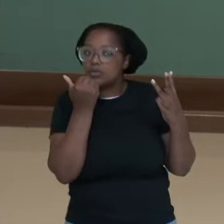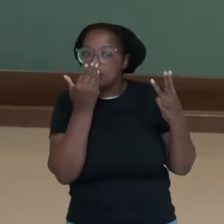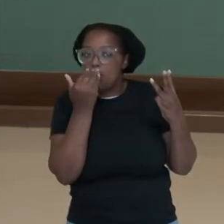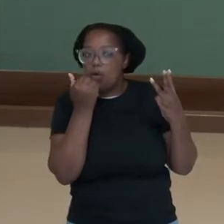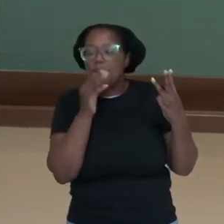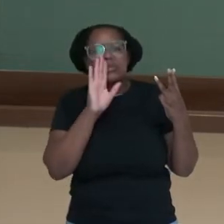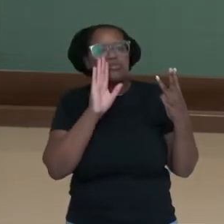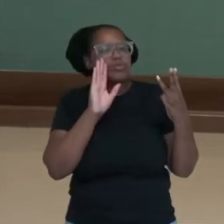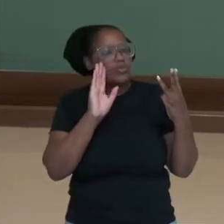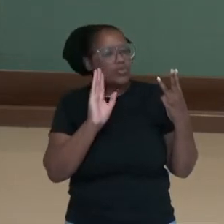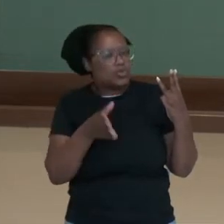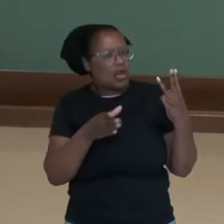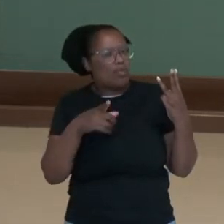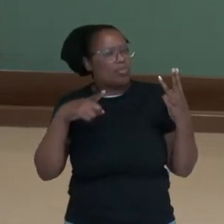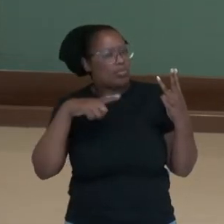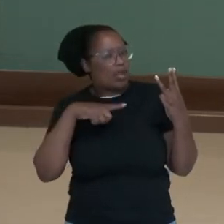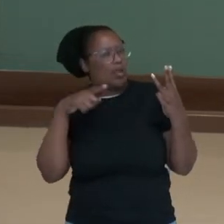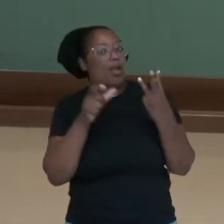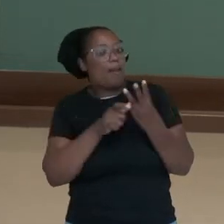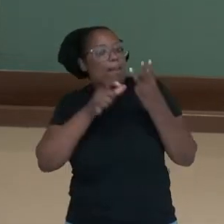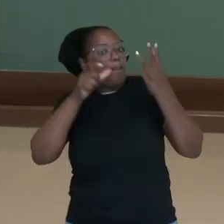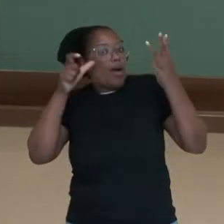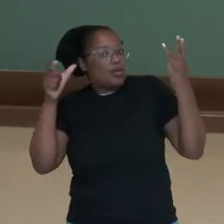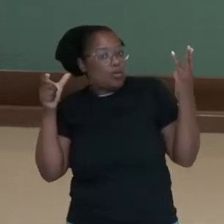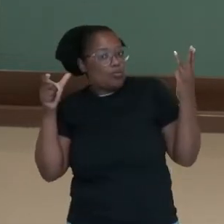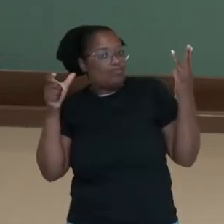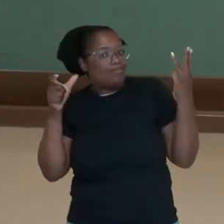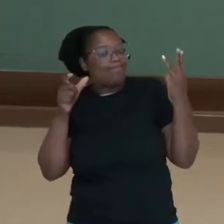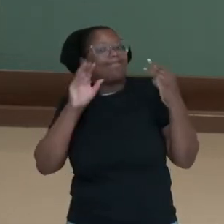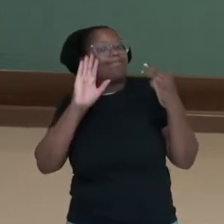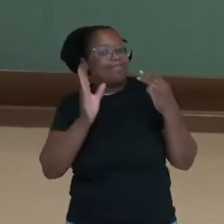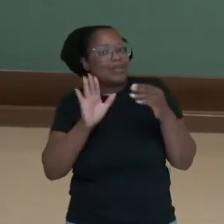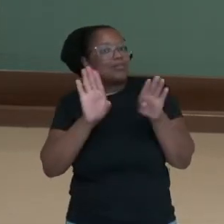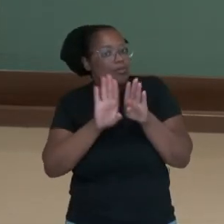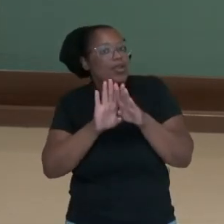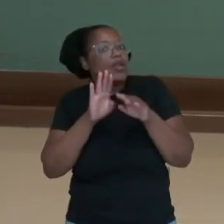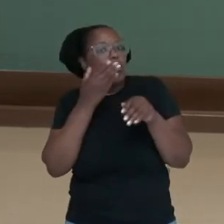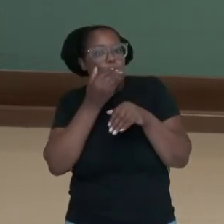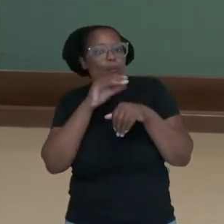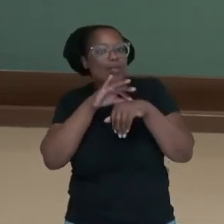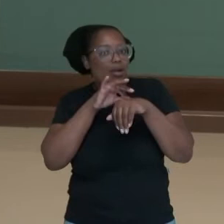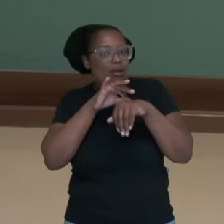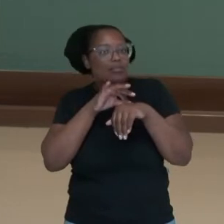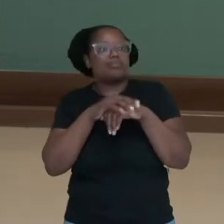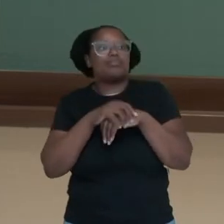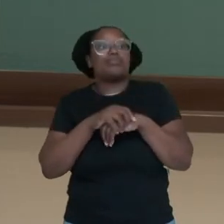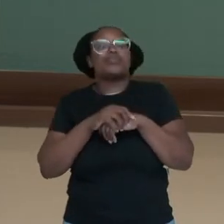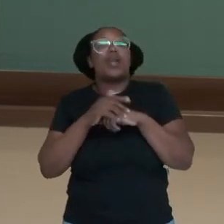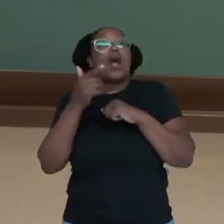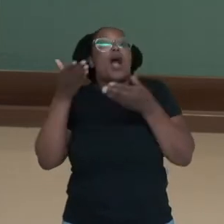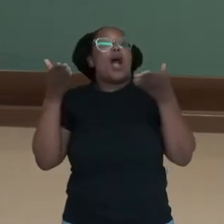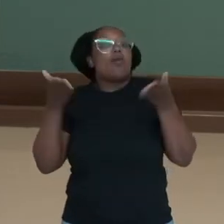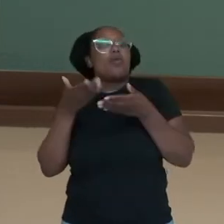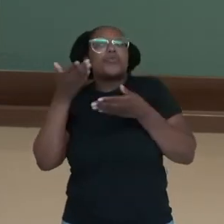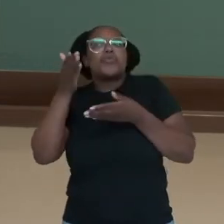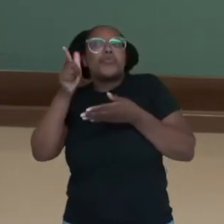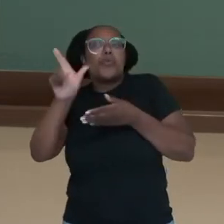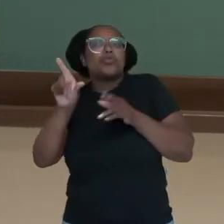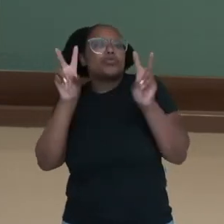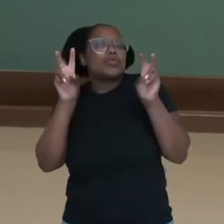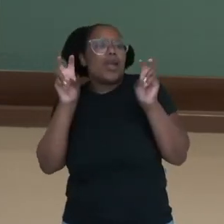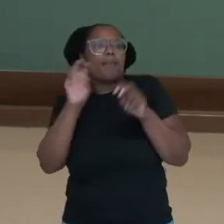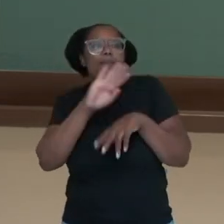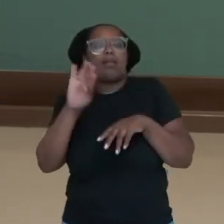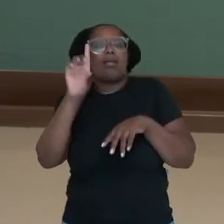consumidores, já tem um porte maior, também é carnívoro. E os decompositores vão se alimentar da